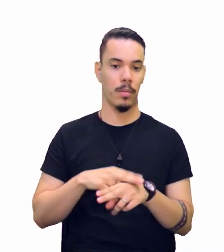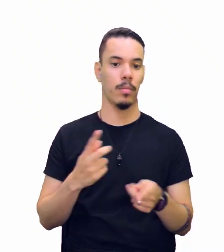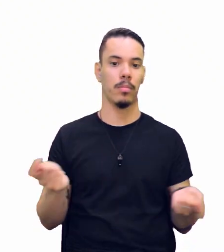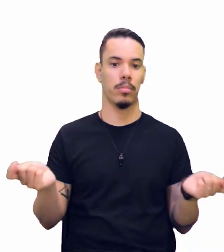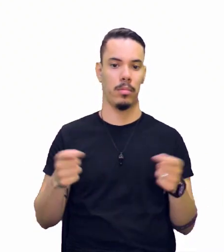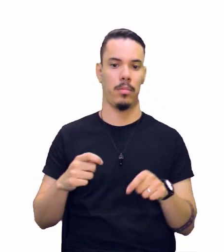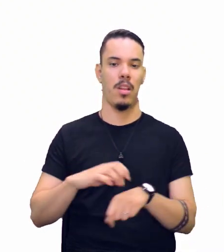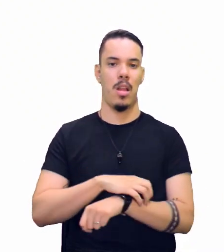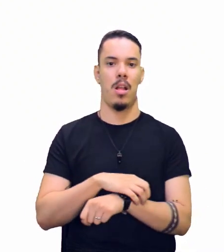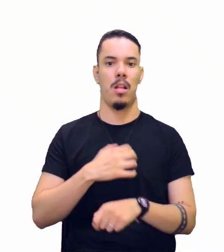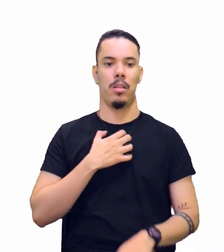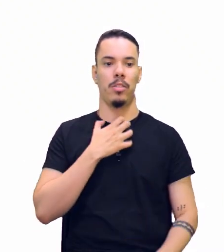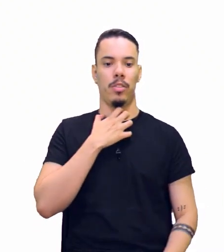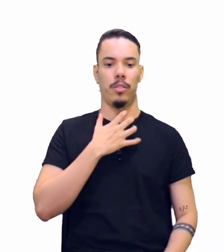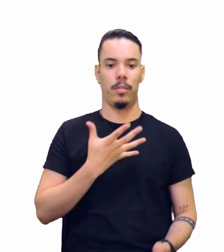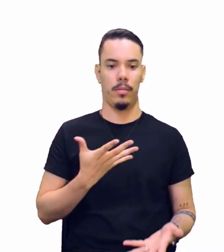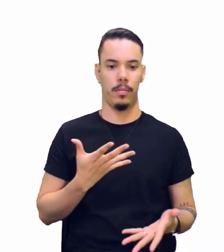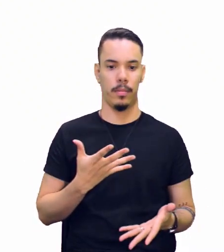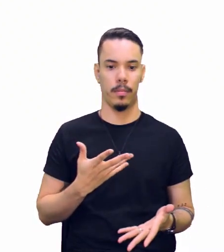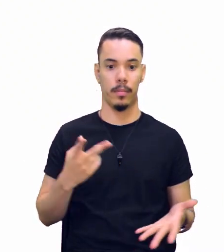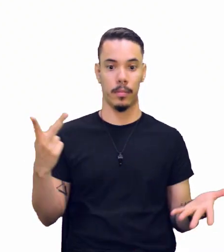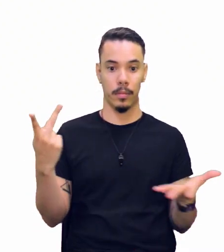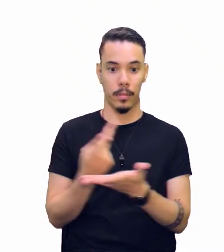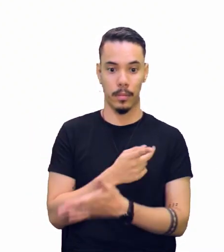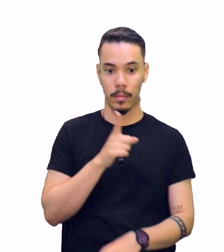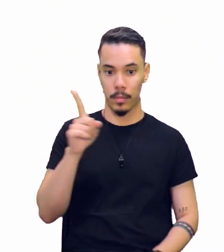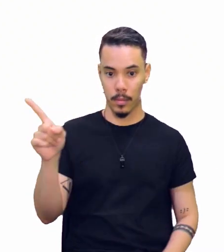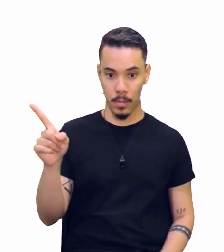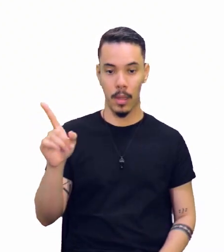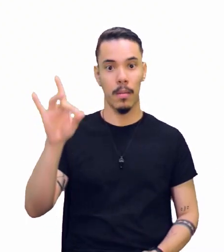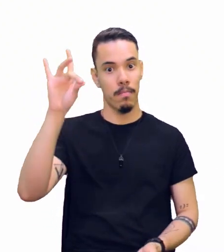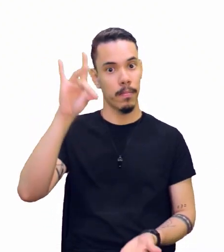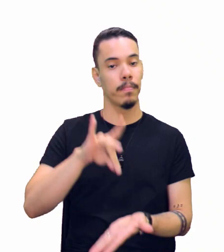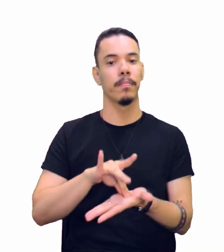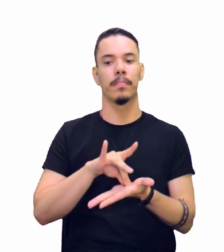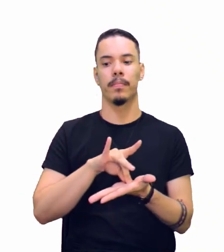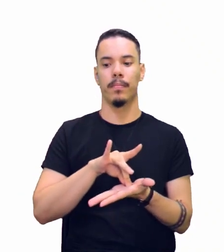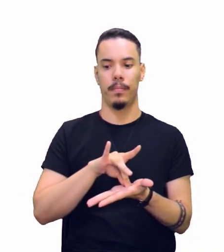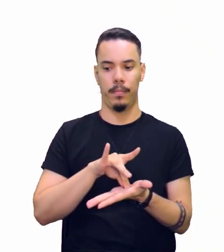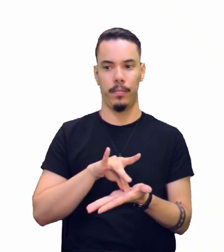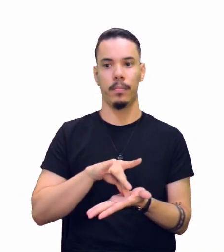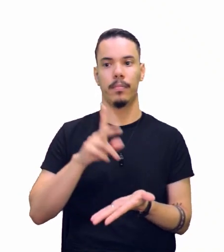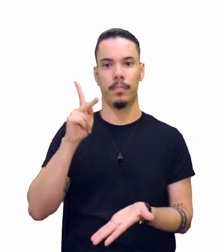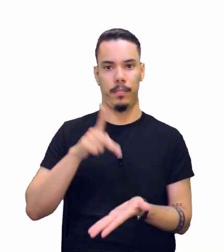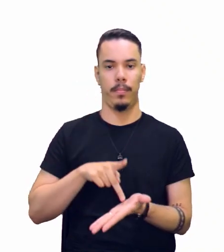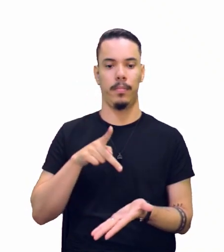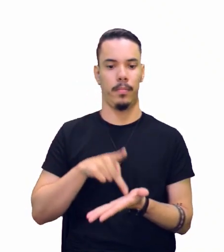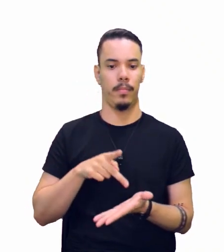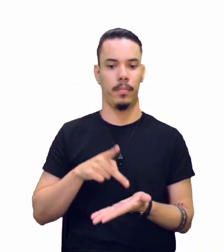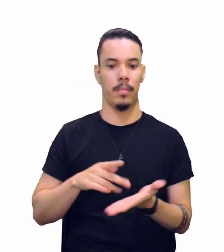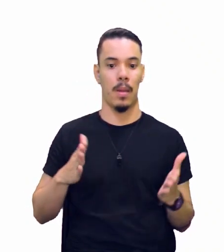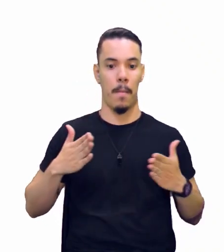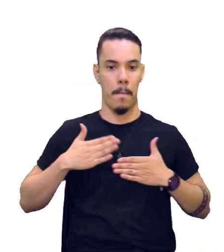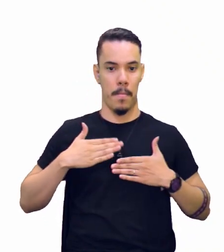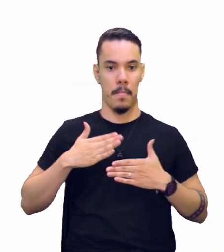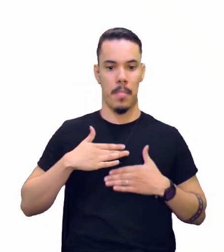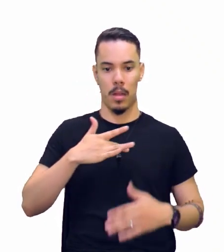alergia. Nesse caso aqui, gente, trata-se de um fato verdadeiro